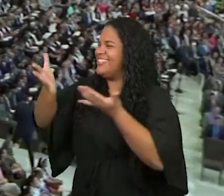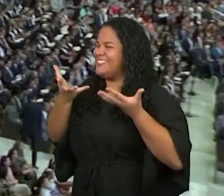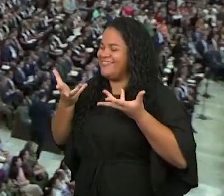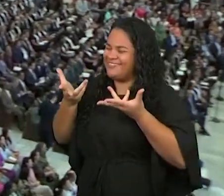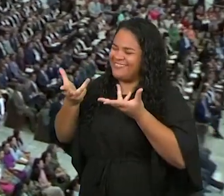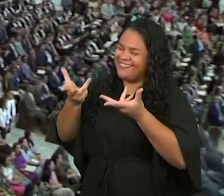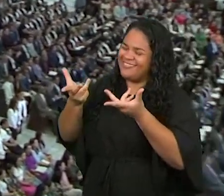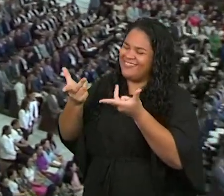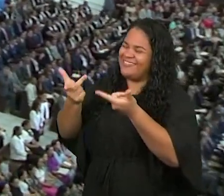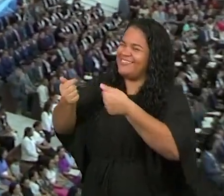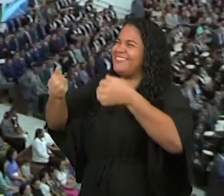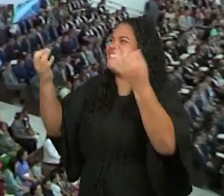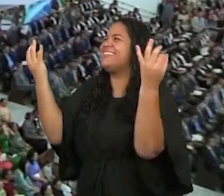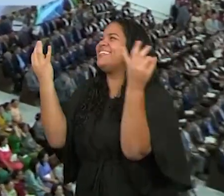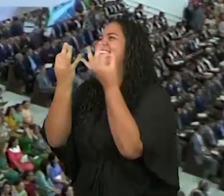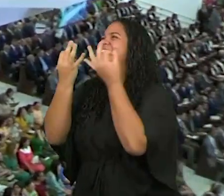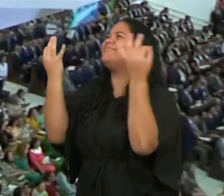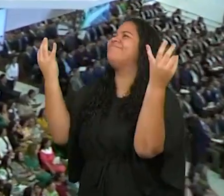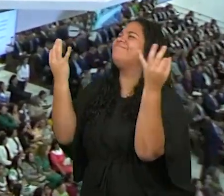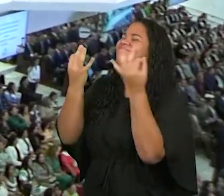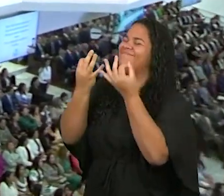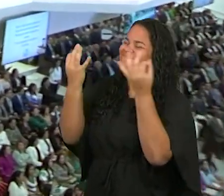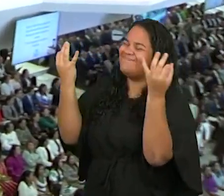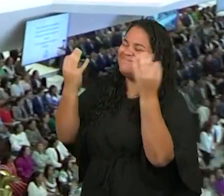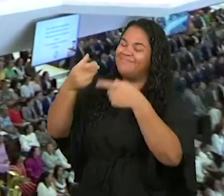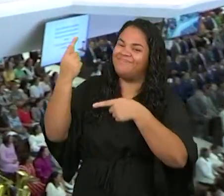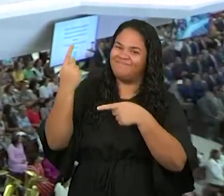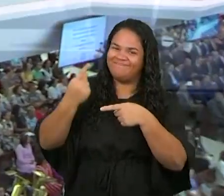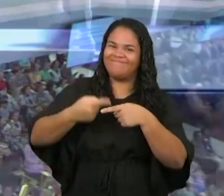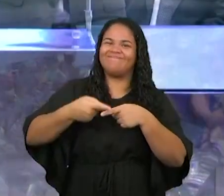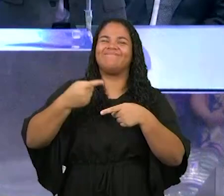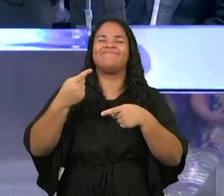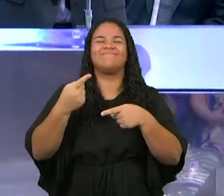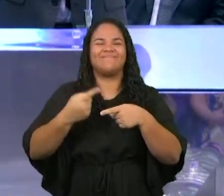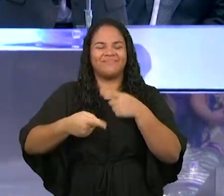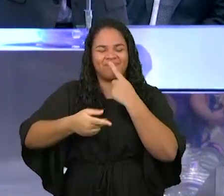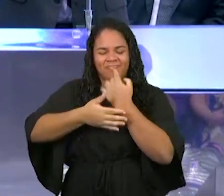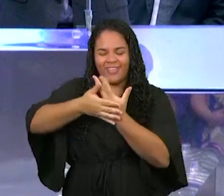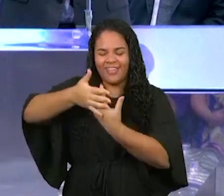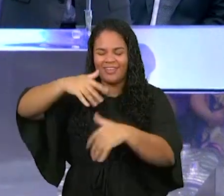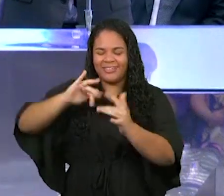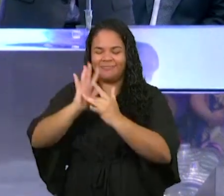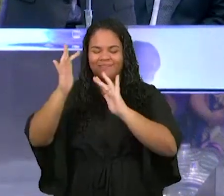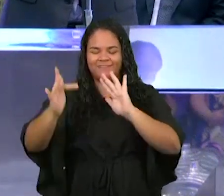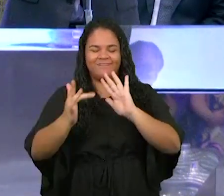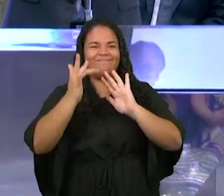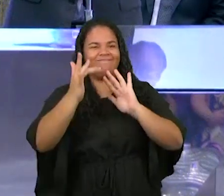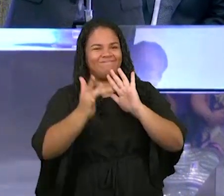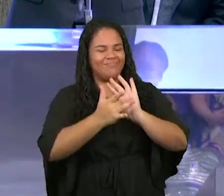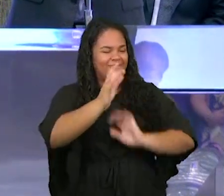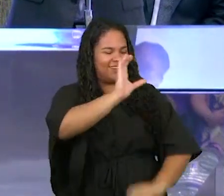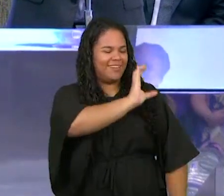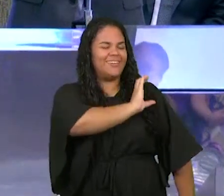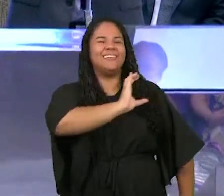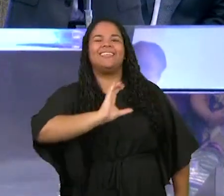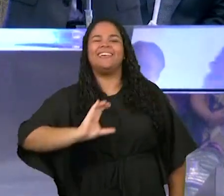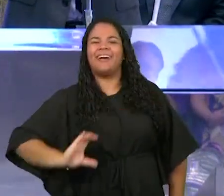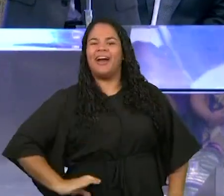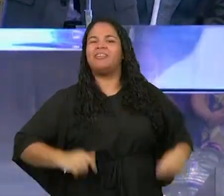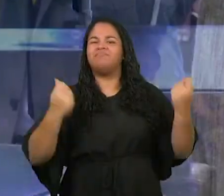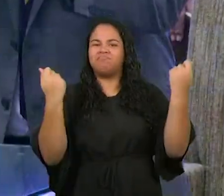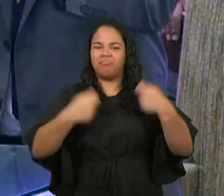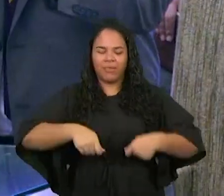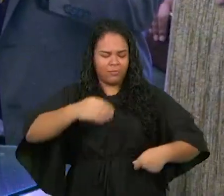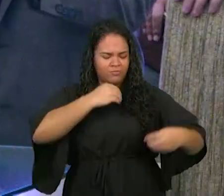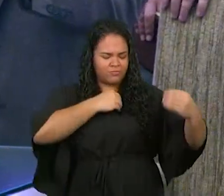de amor, pois que mais alto que a neve, o teu sangue nos torna, Senhor.